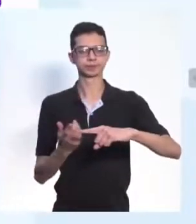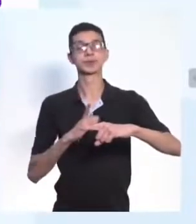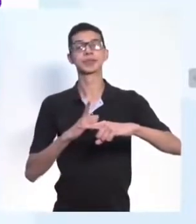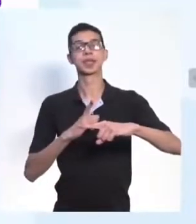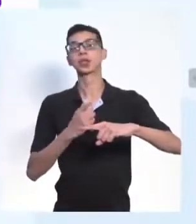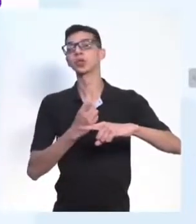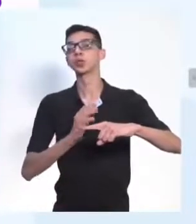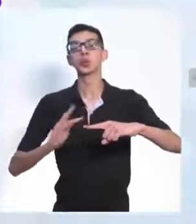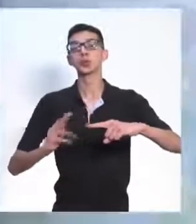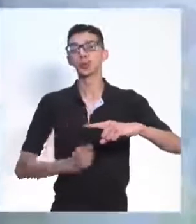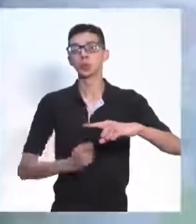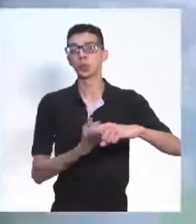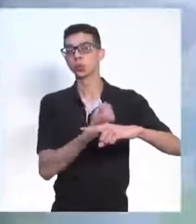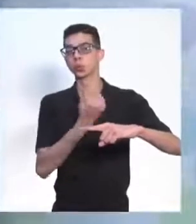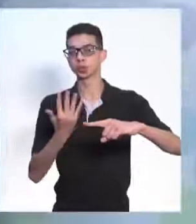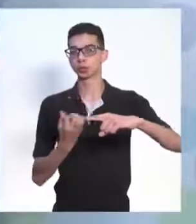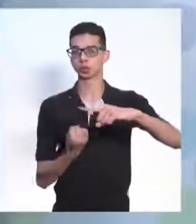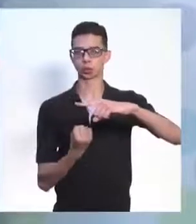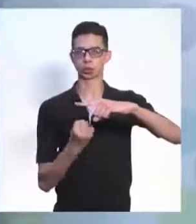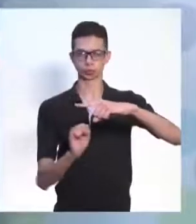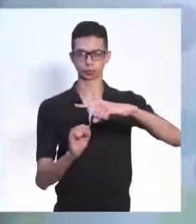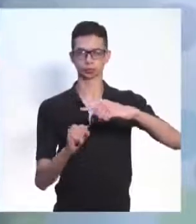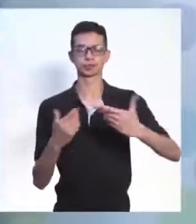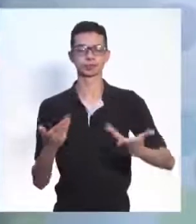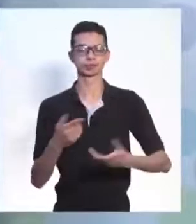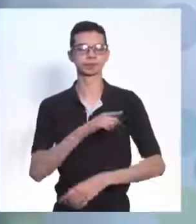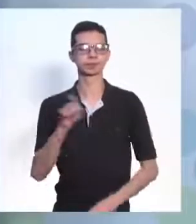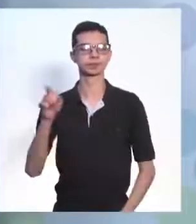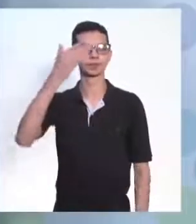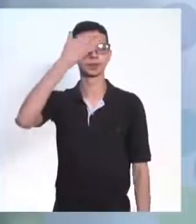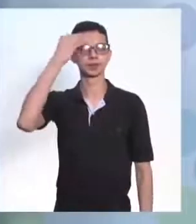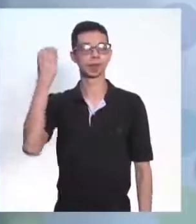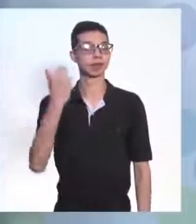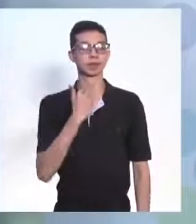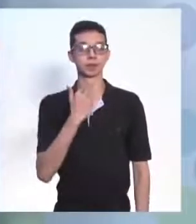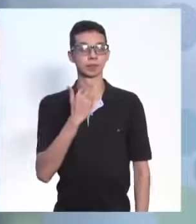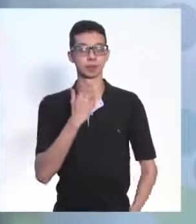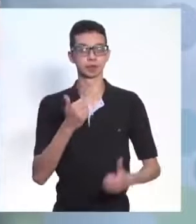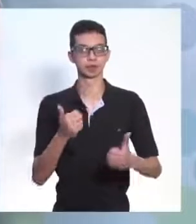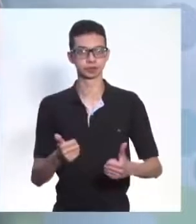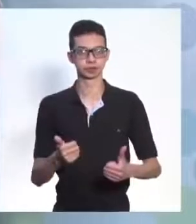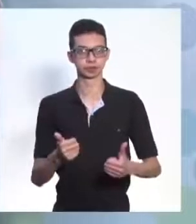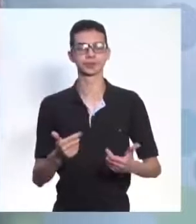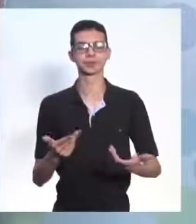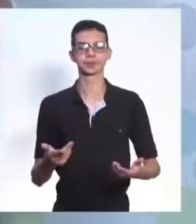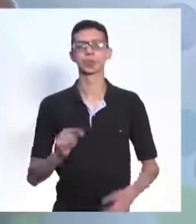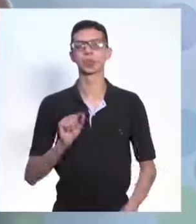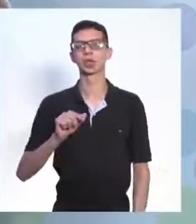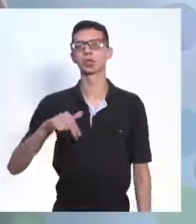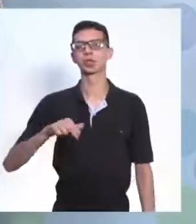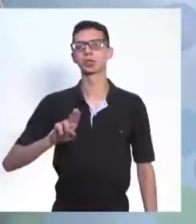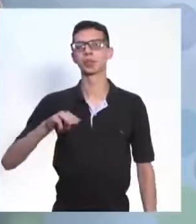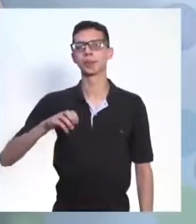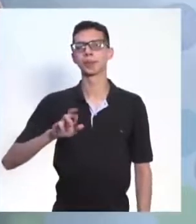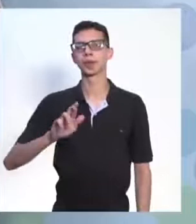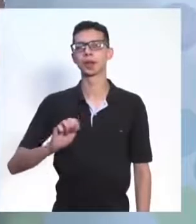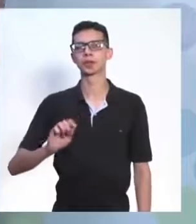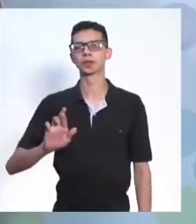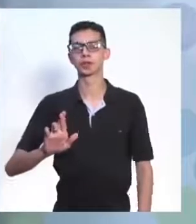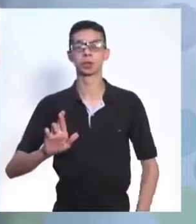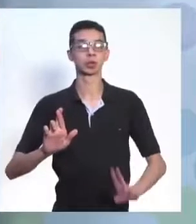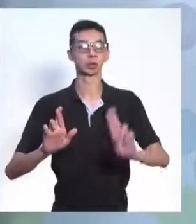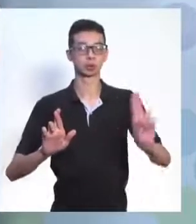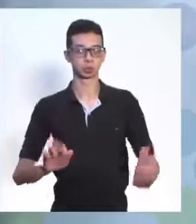que é o total. Então, isso a gente não pode esquecer, certo? Numerador é aquilo que é usado